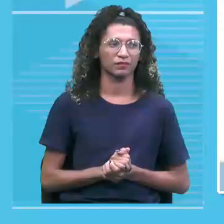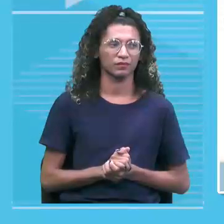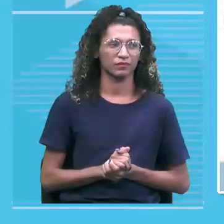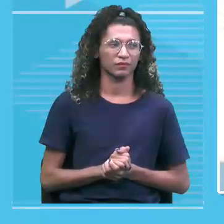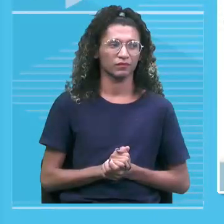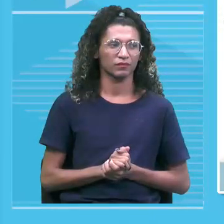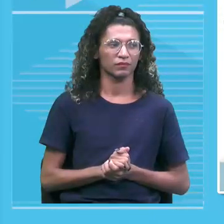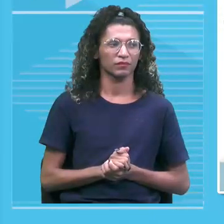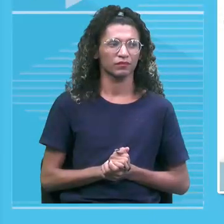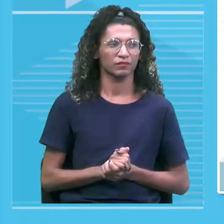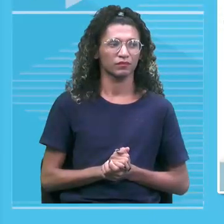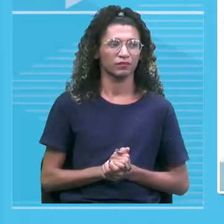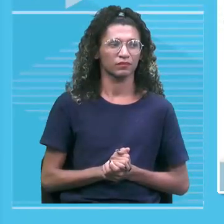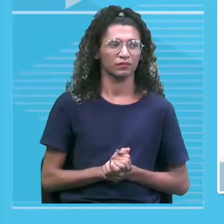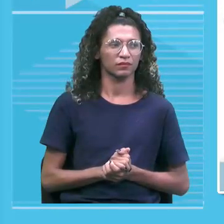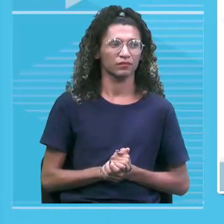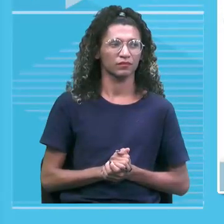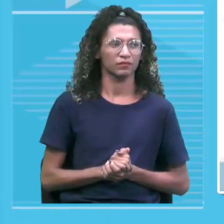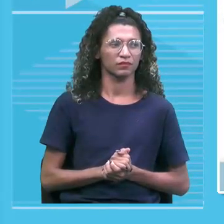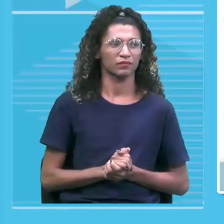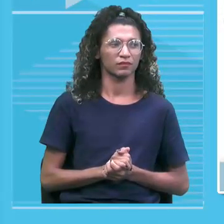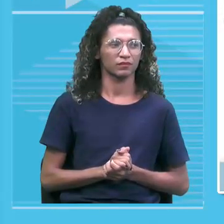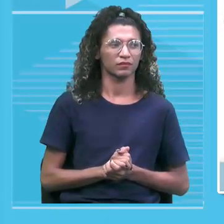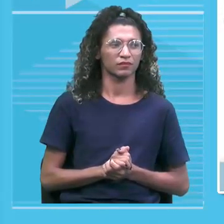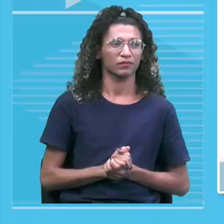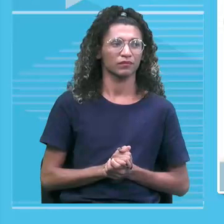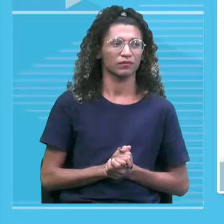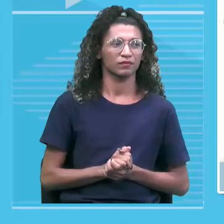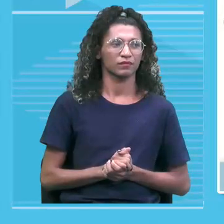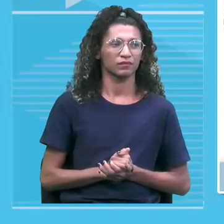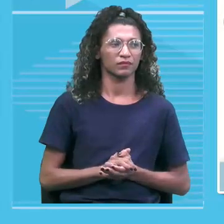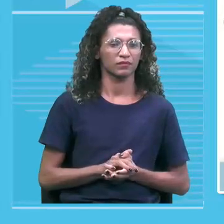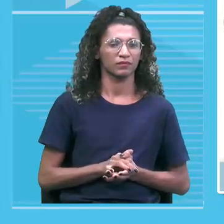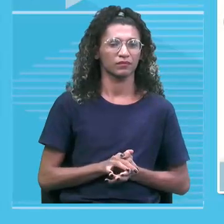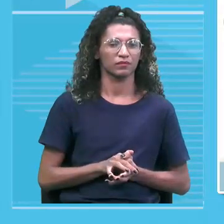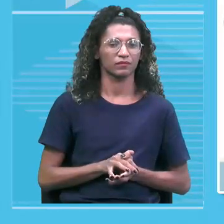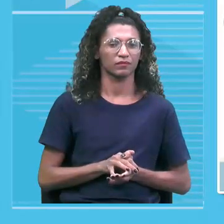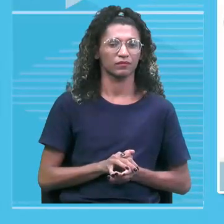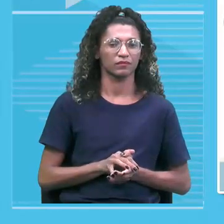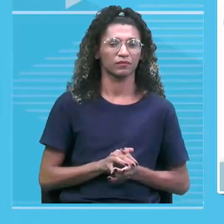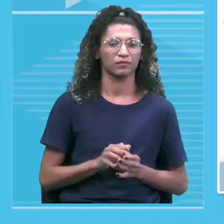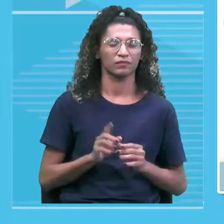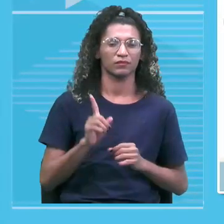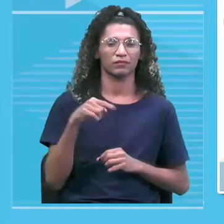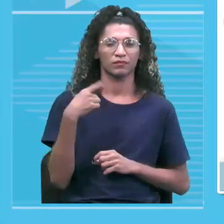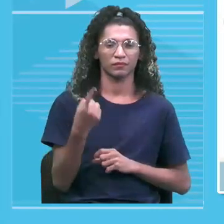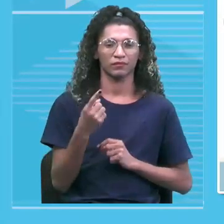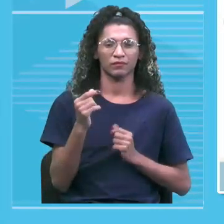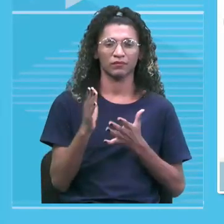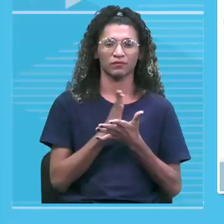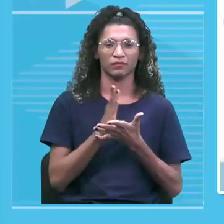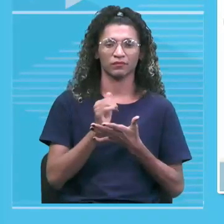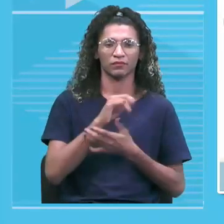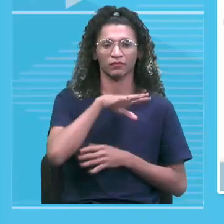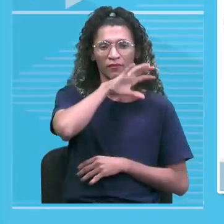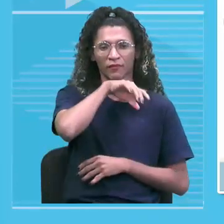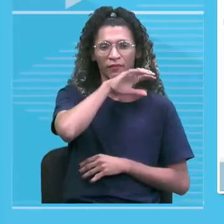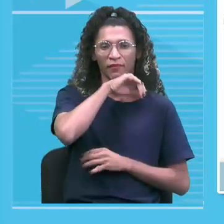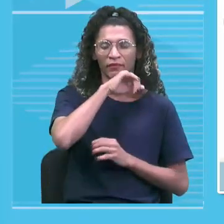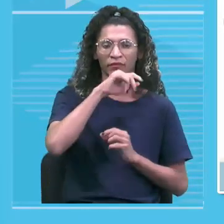algo sem movimento porém talvez depois que algum animal caia